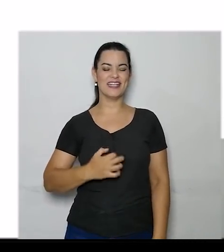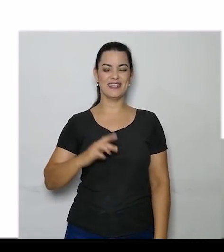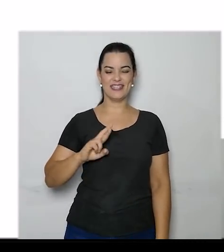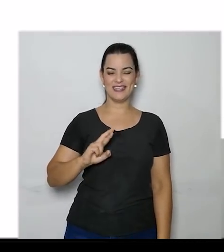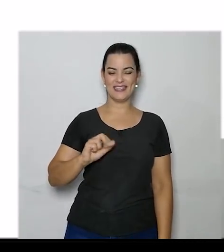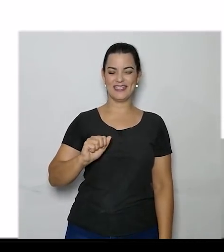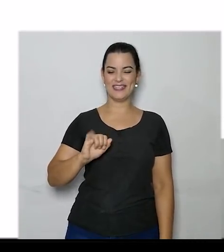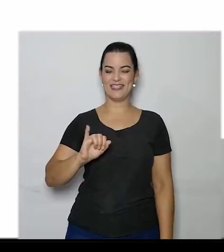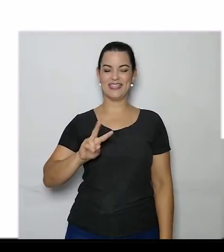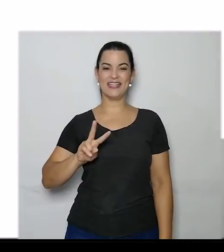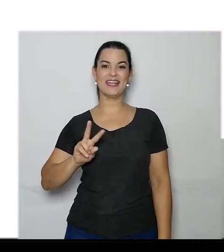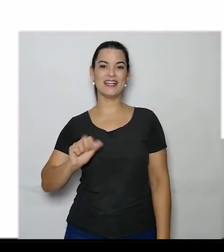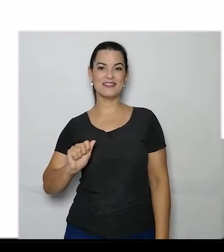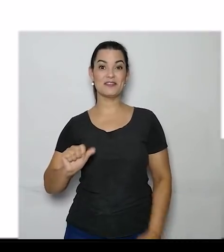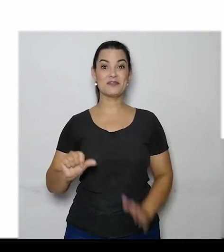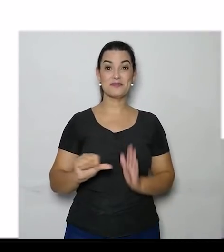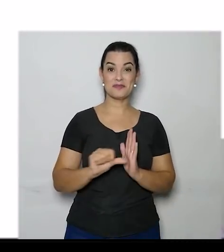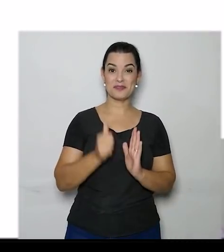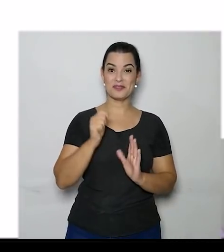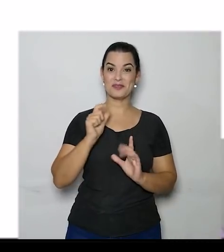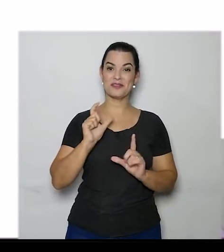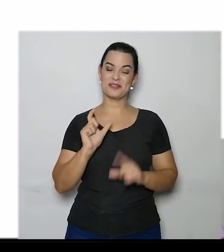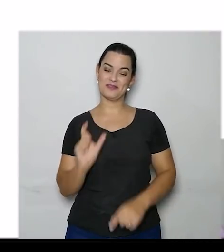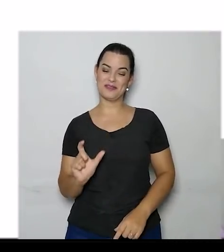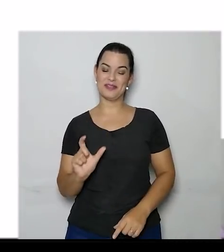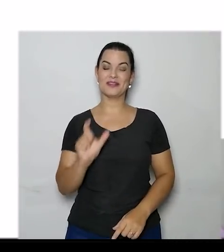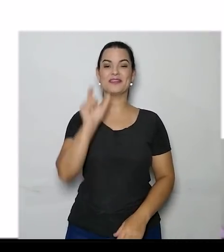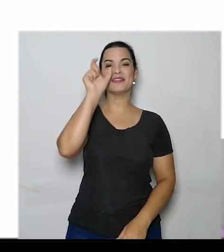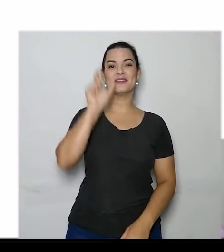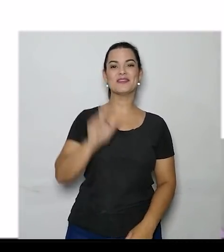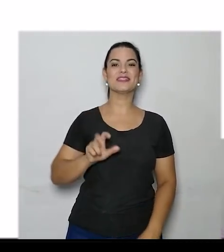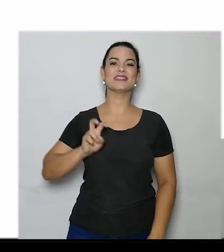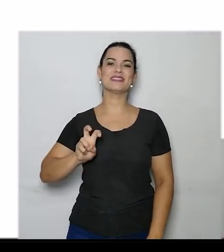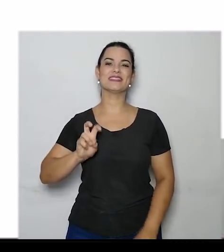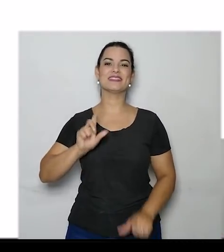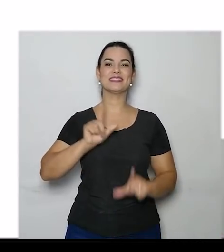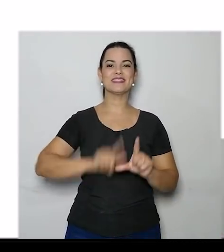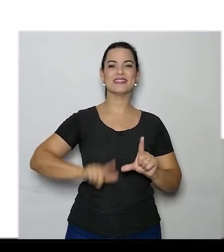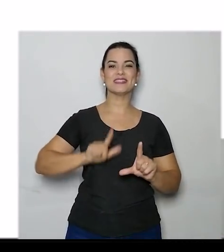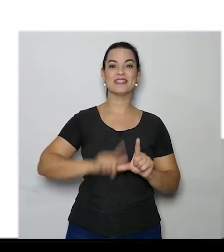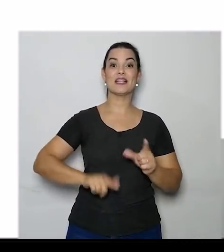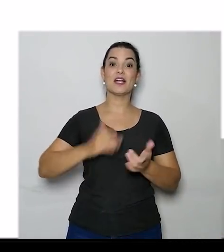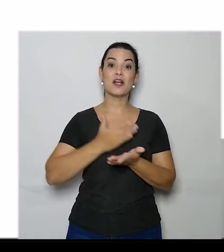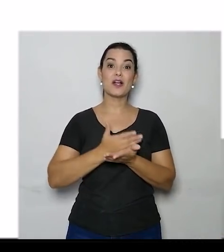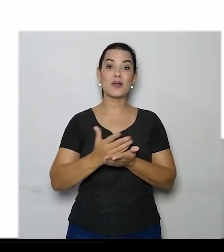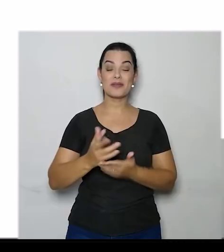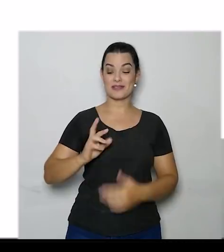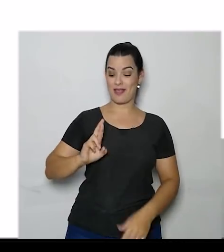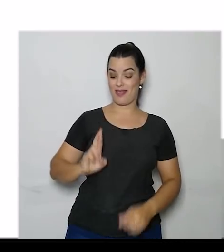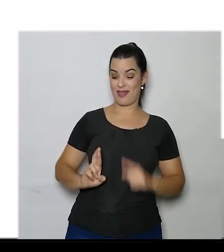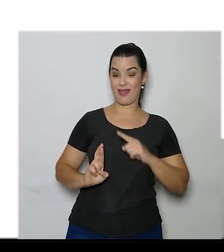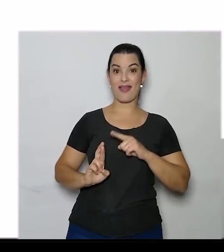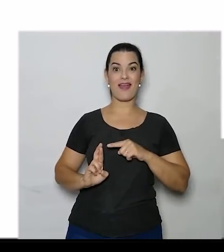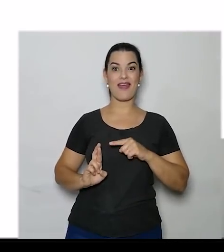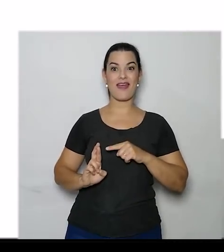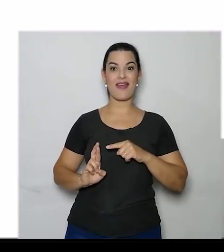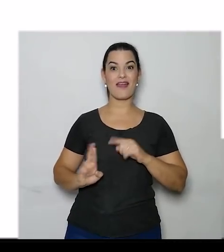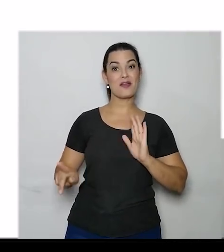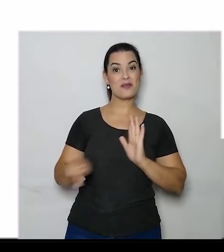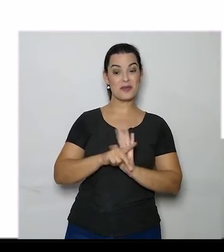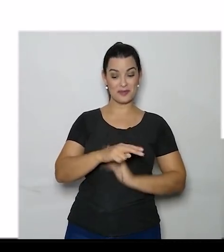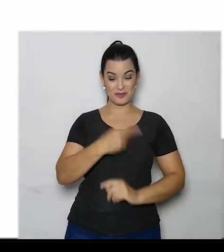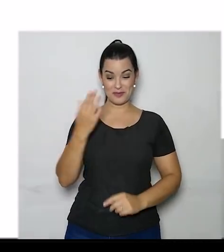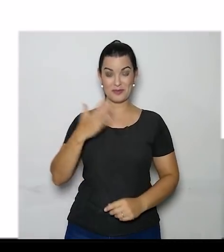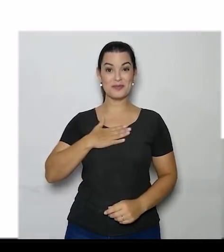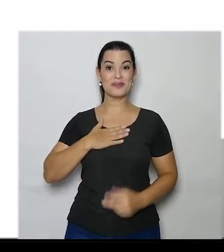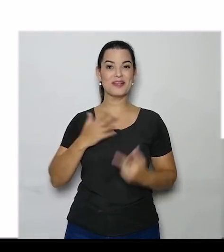de 5 letras. Raiva começa com R de Raquel, que é o meu nome. E raiva termina com a